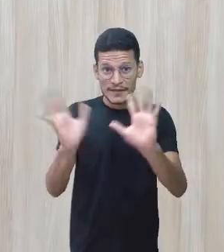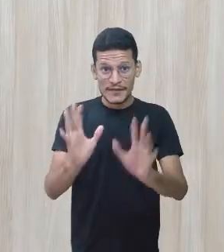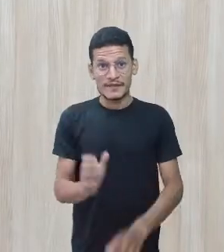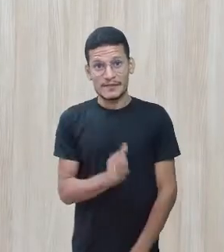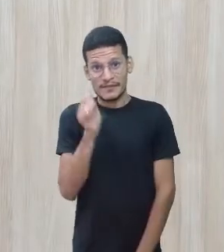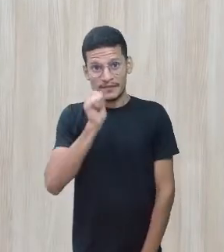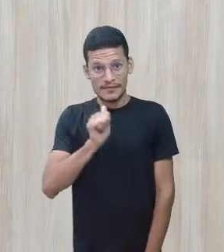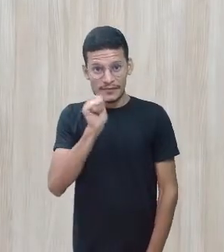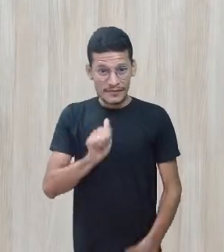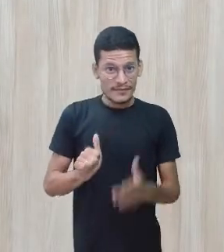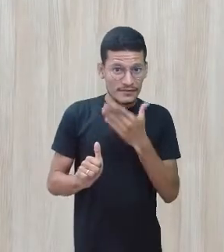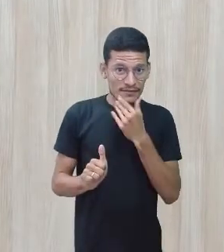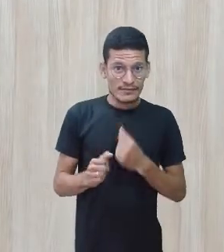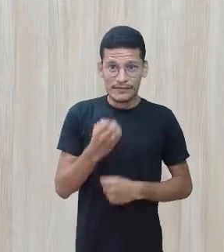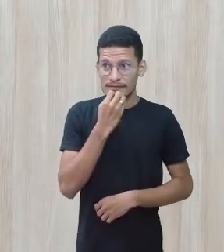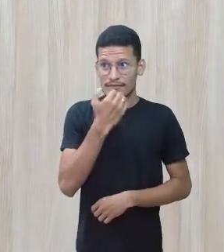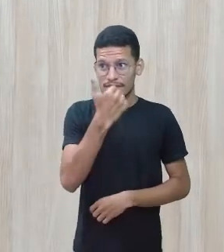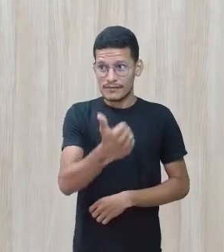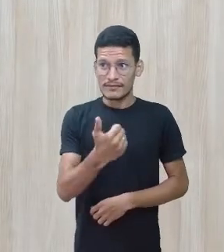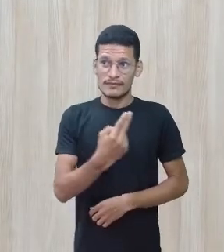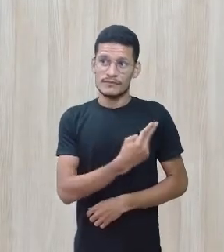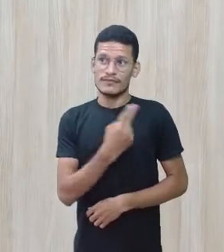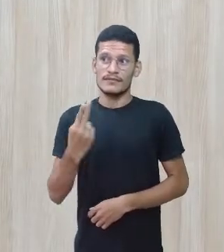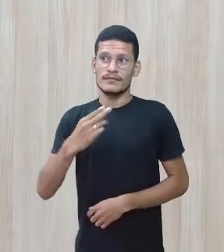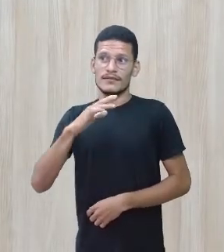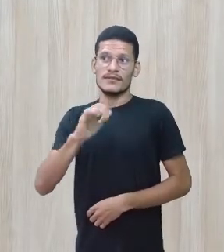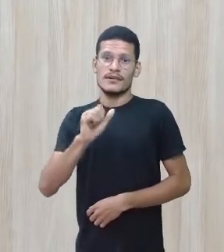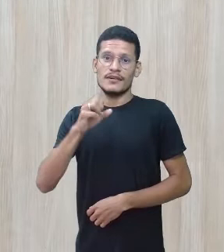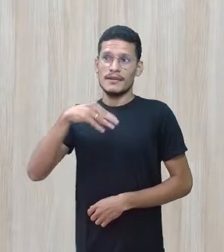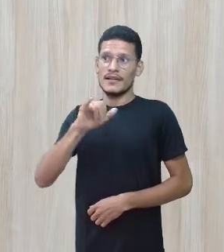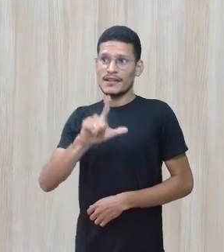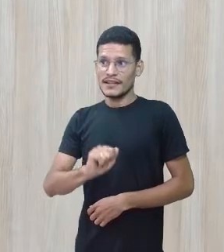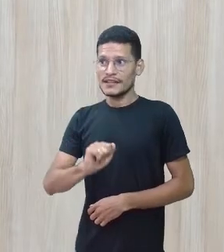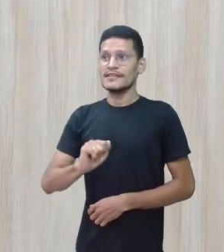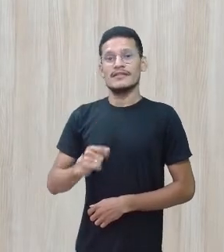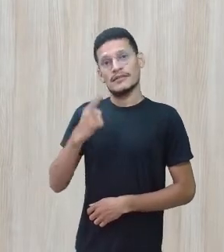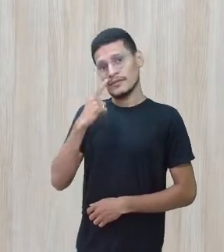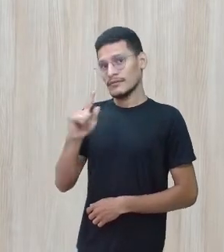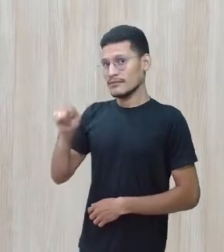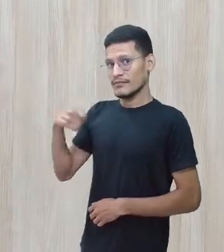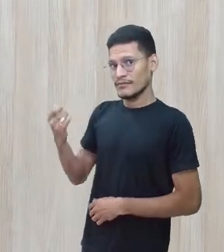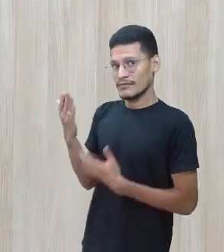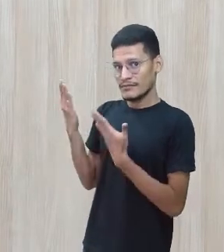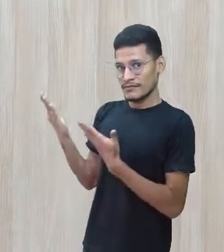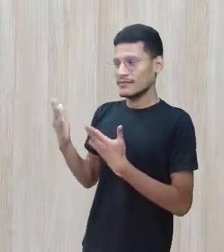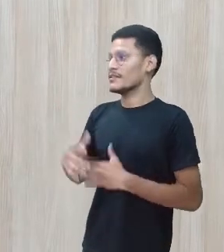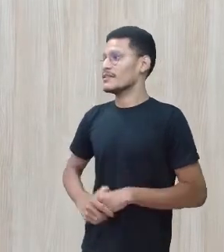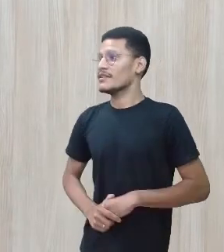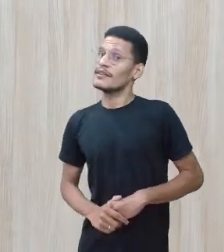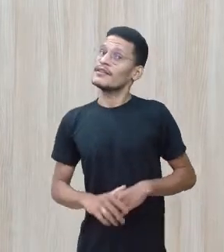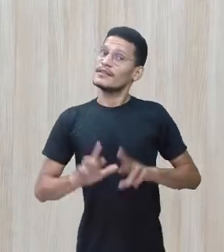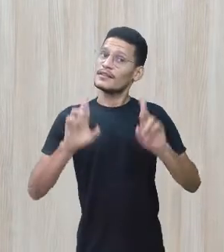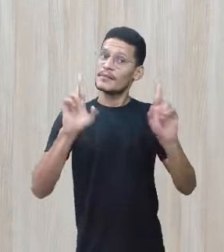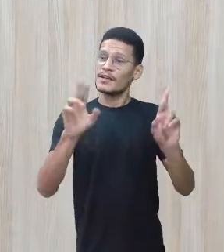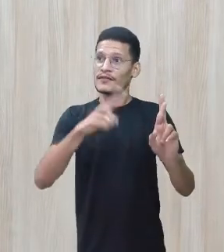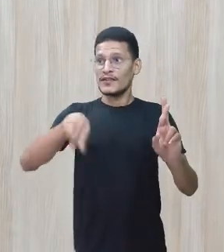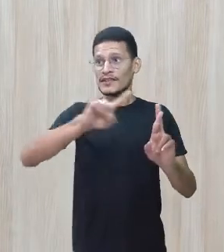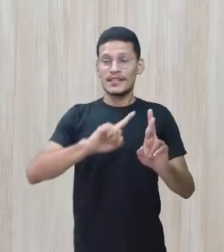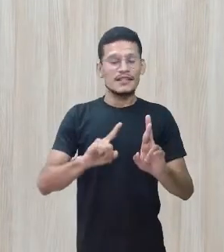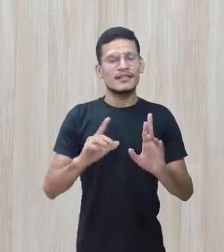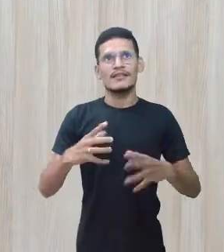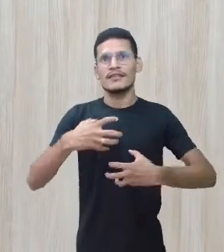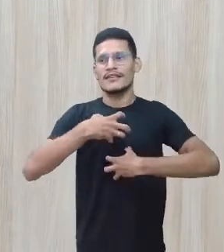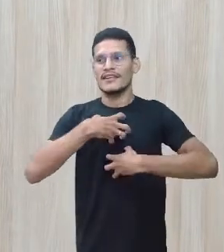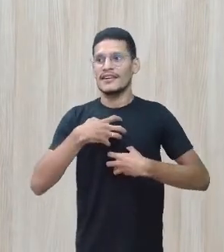meninas e meninos, tudo bem? Eu sou Camille Borba e este é o meu sinal. Espero que vocês estejam excelentes, estejam